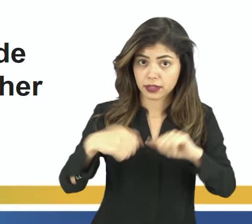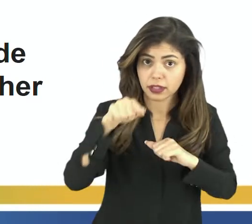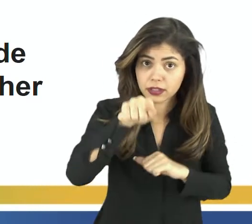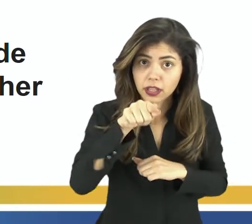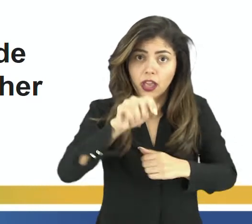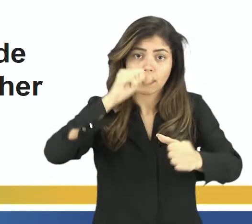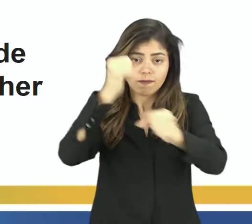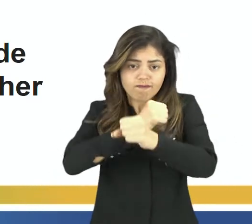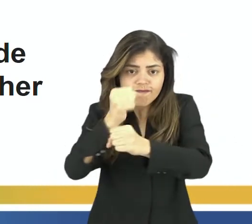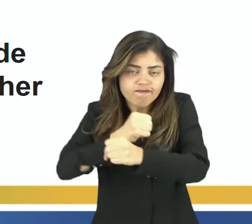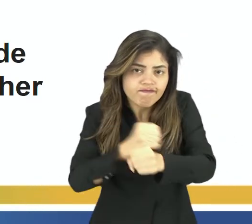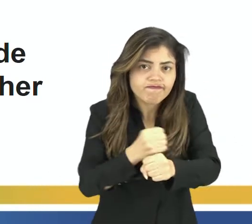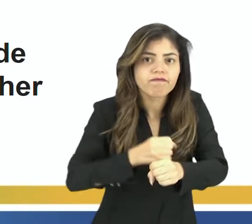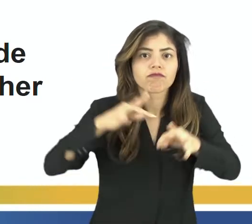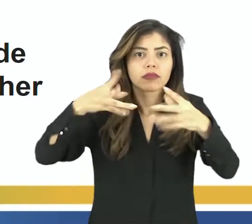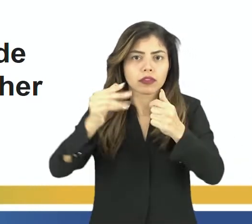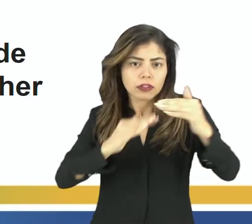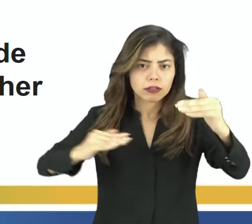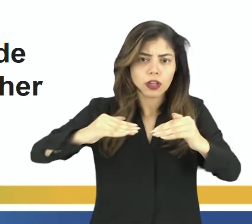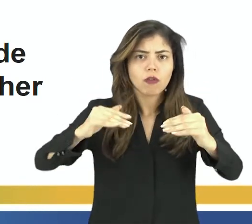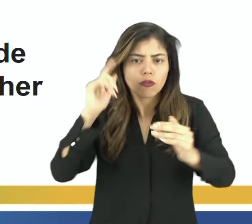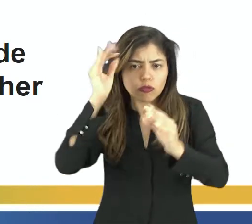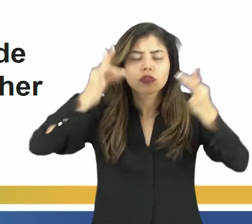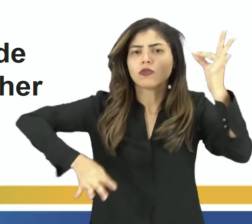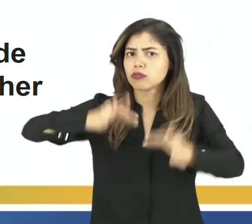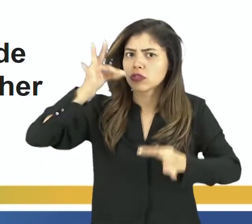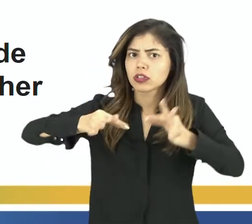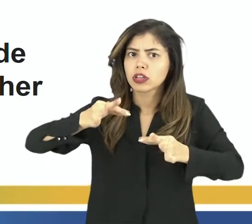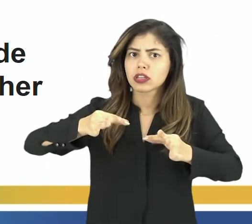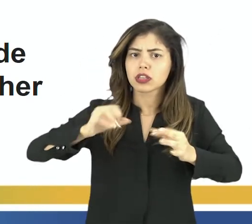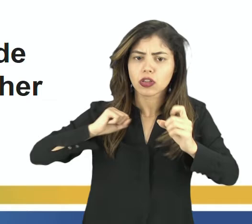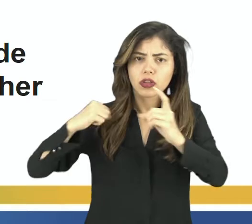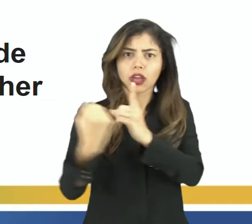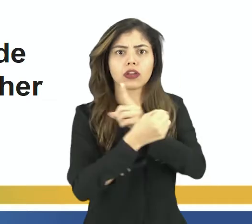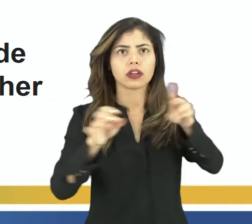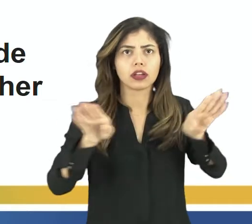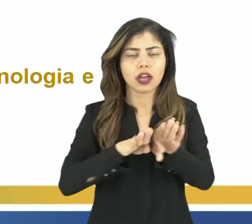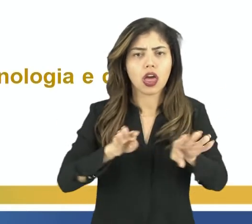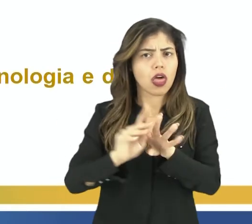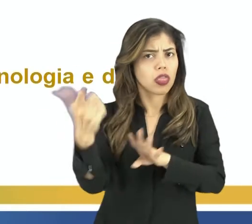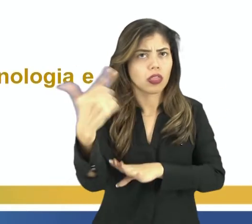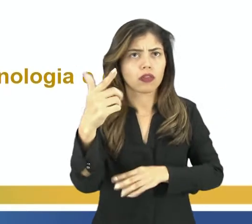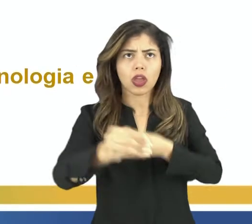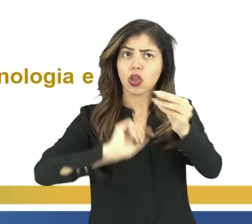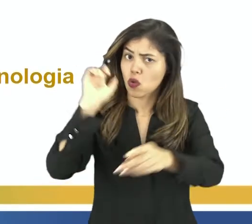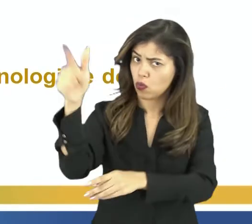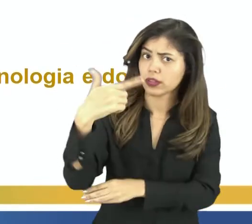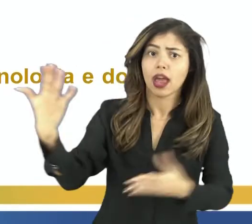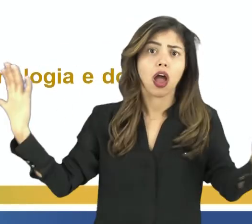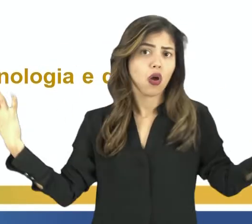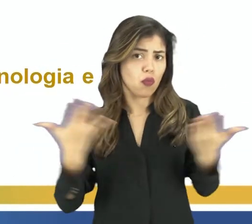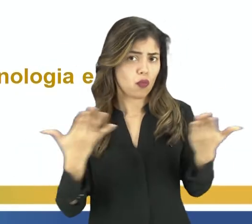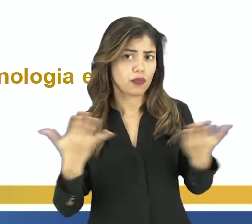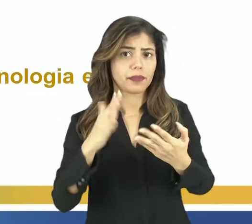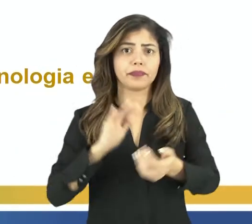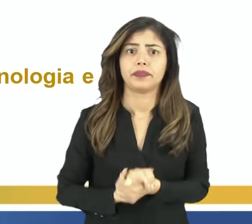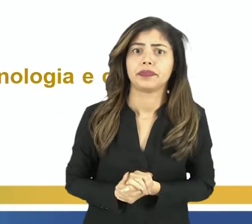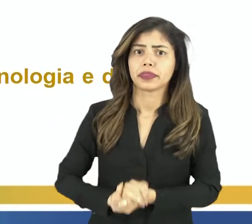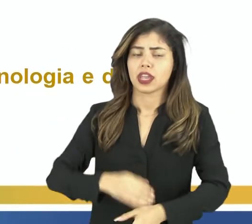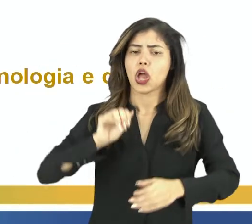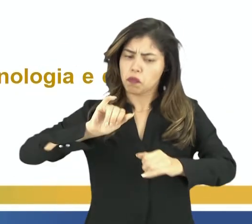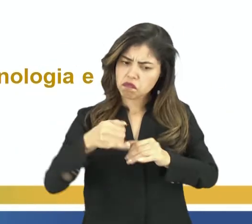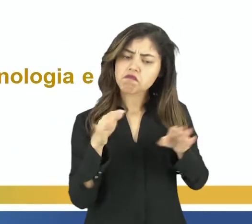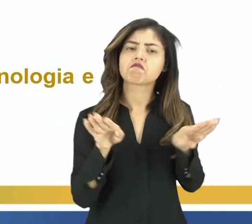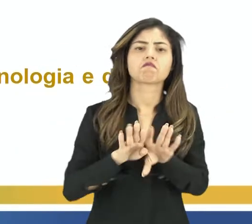ser construída em cima de justiça social. Não existe outro jeito. Agora, a promoção